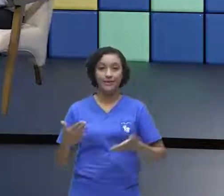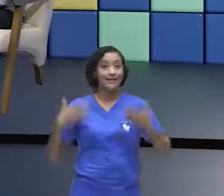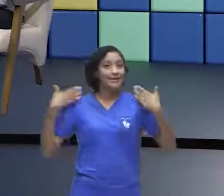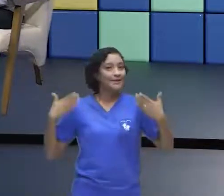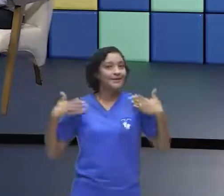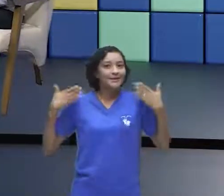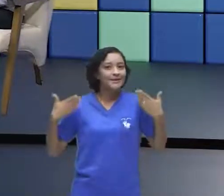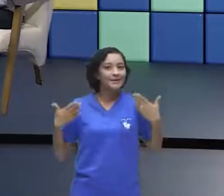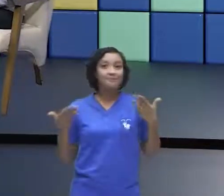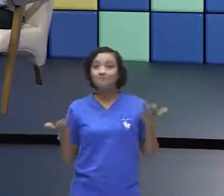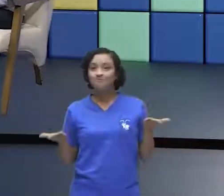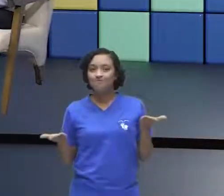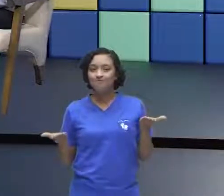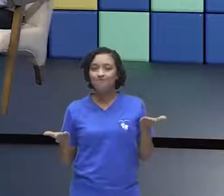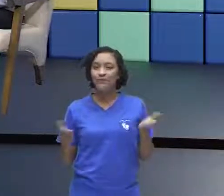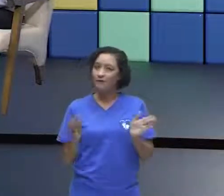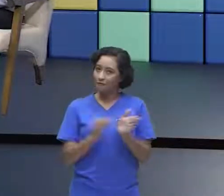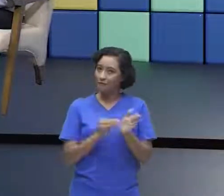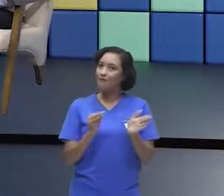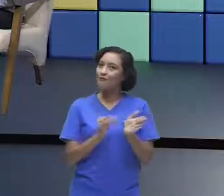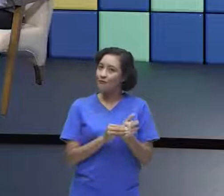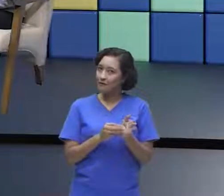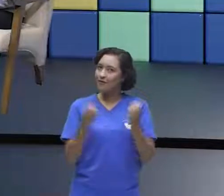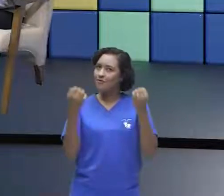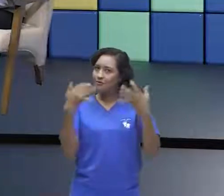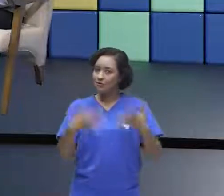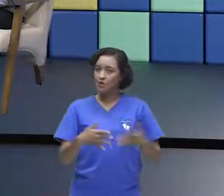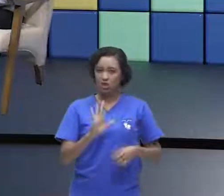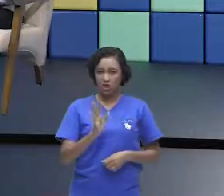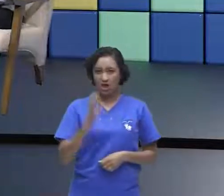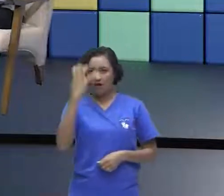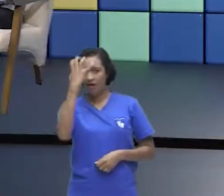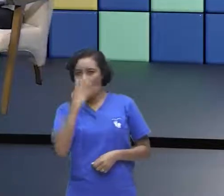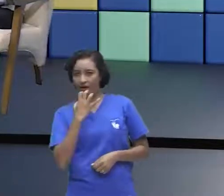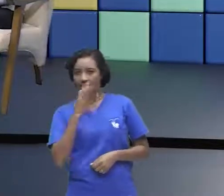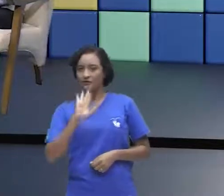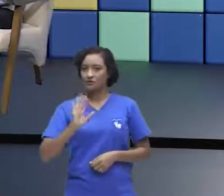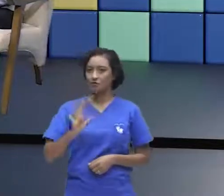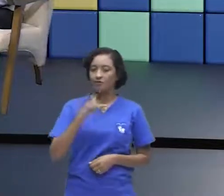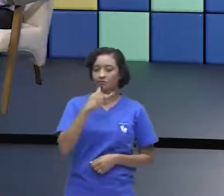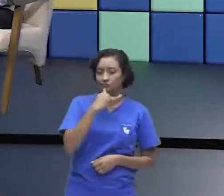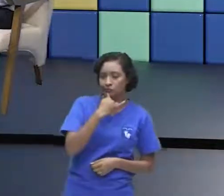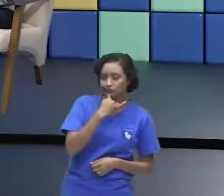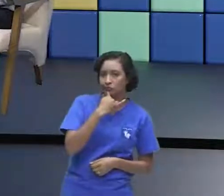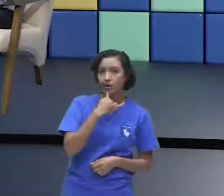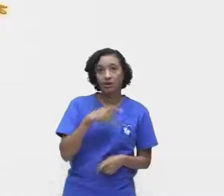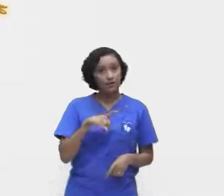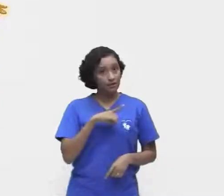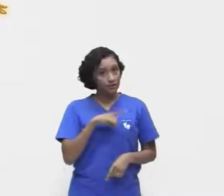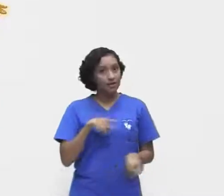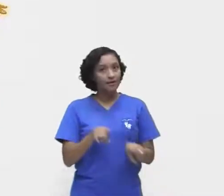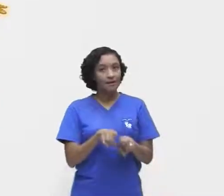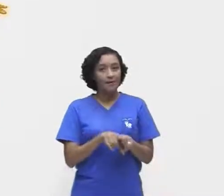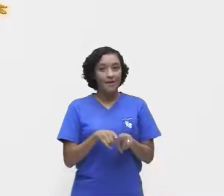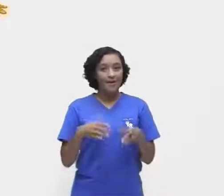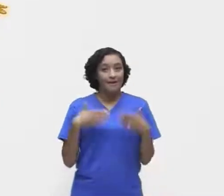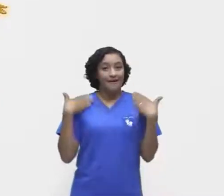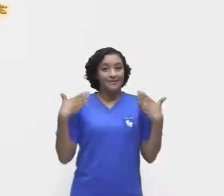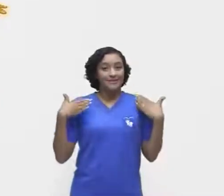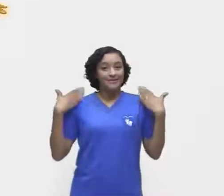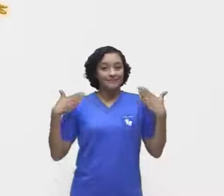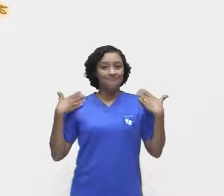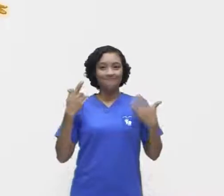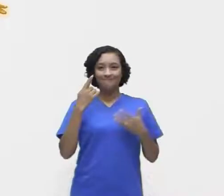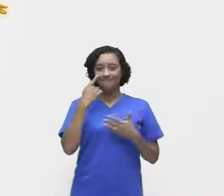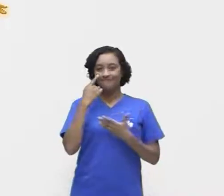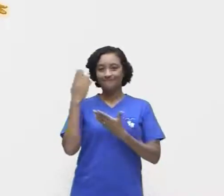alegria aí para falar. Também não é só tristeza e raiva, né? A gente também tem muitos momentos de alegria. Sim, no momento de